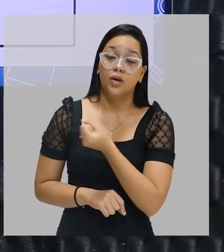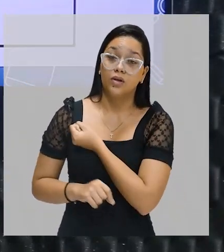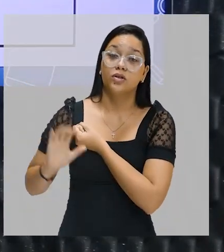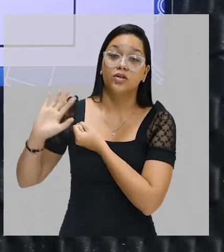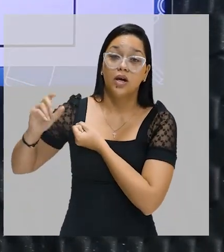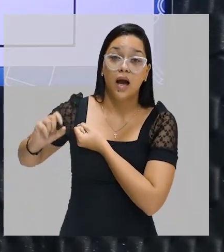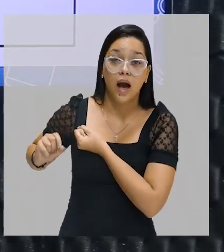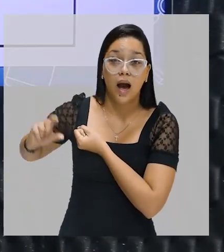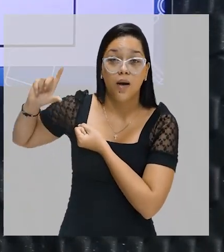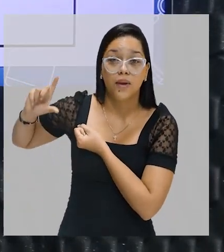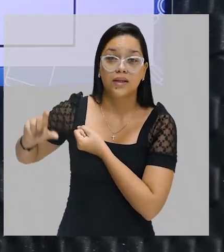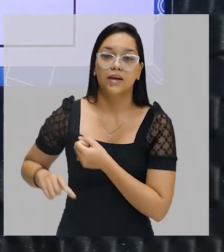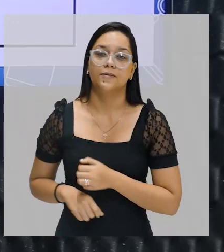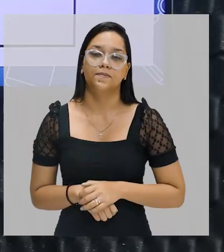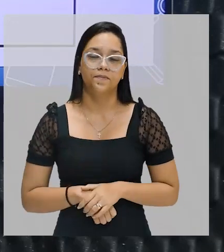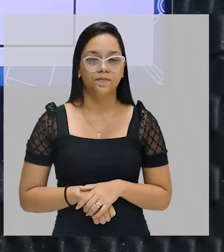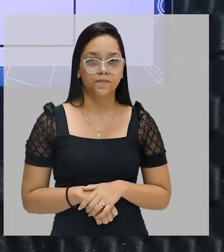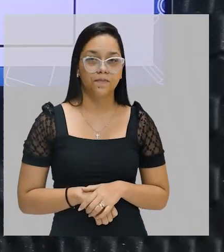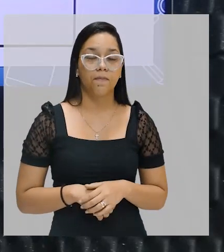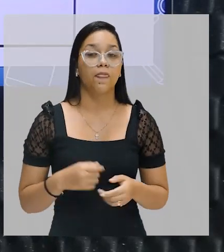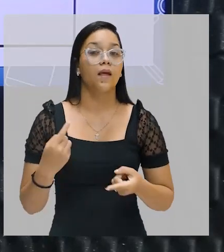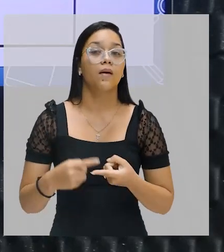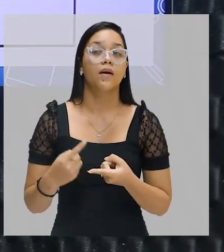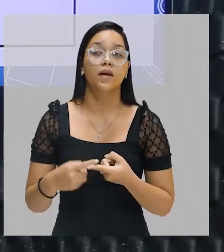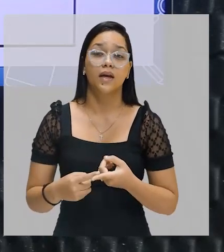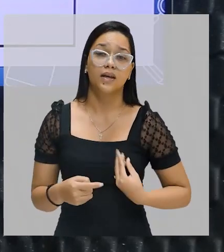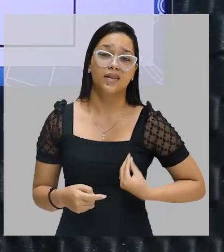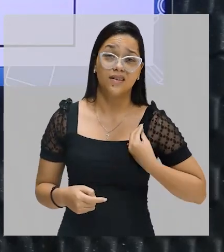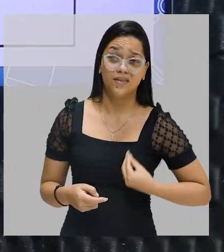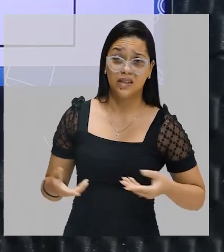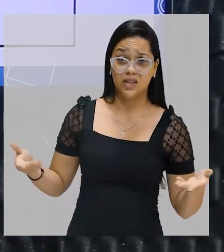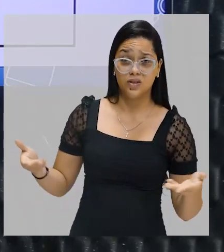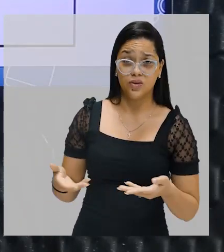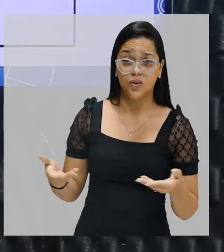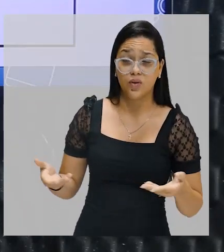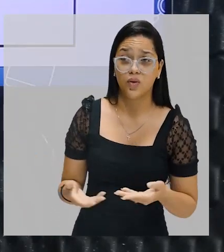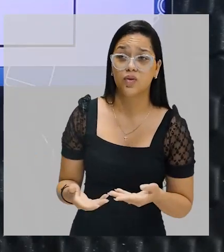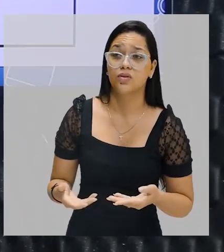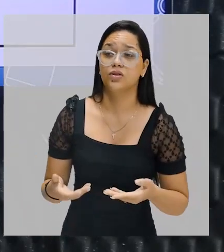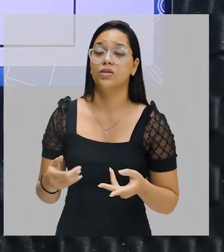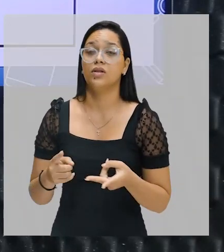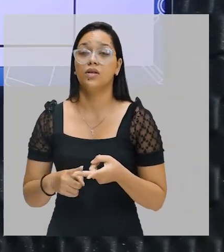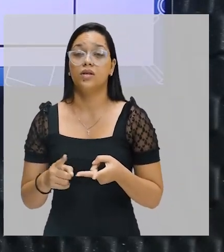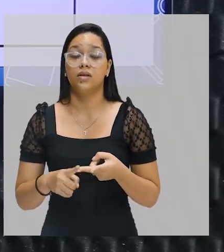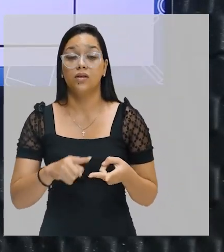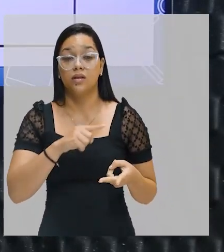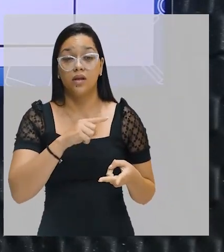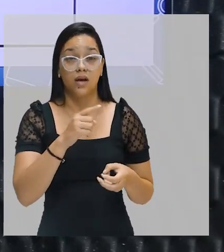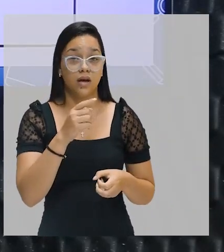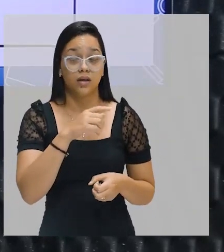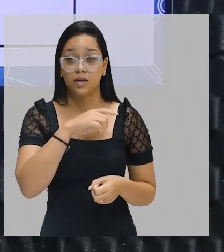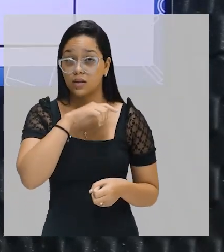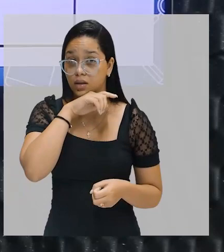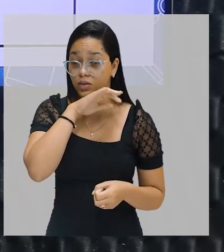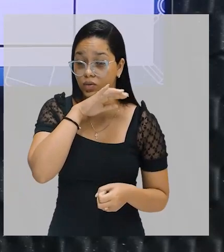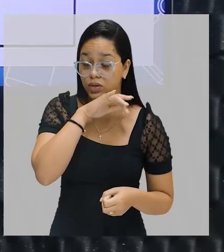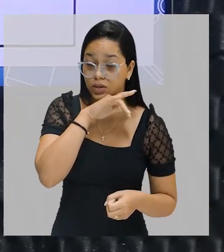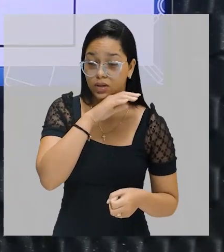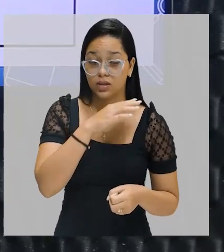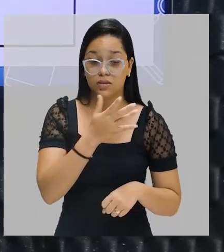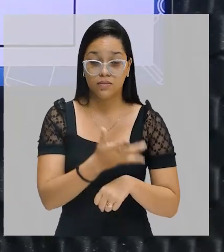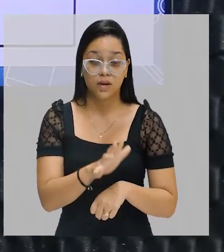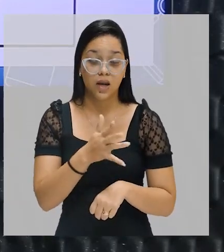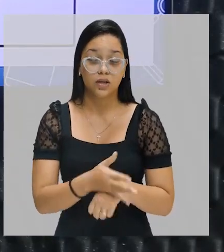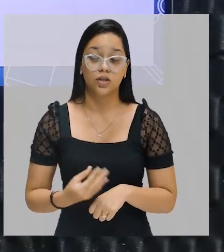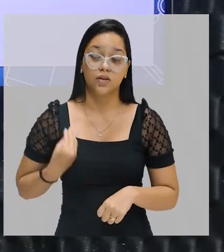certeza ele foi aumentar. Por conta da vida moderna, por conta dos maus hábitos alimentares que nós